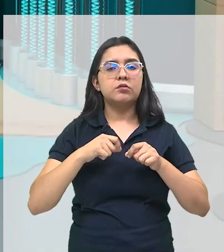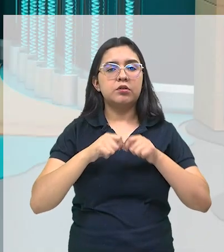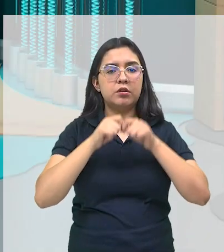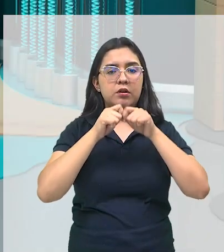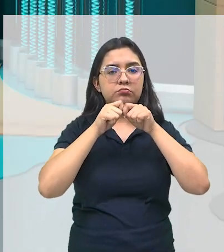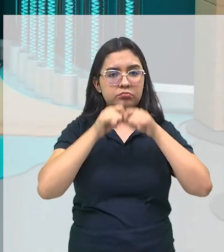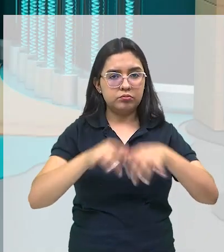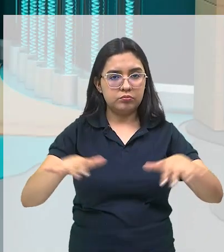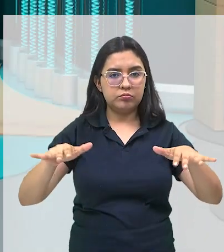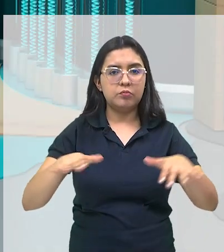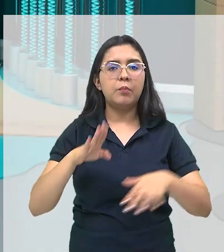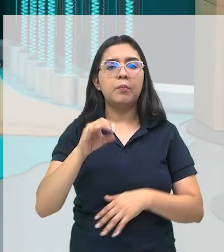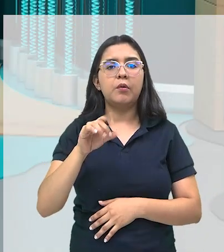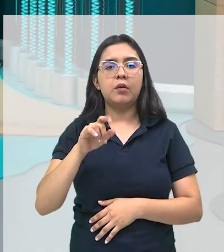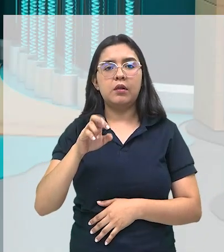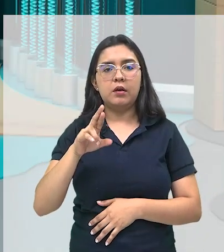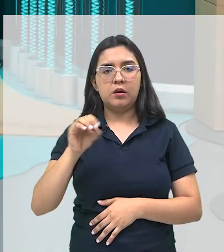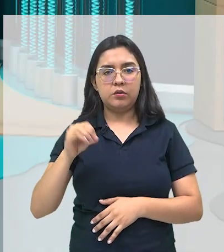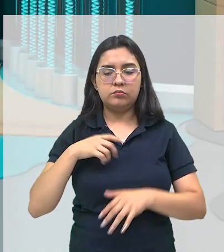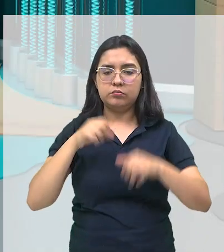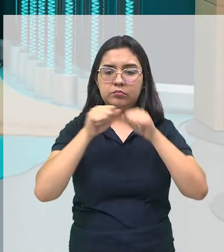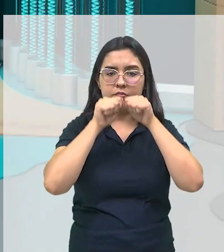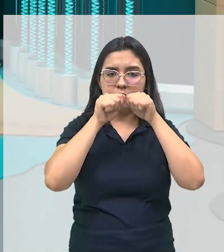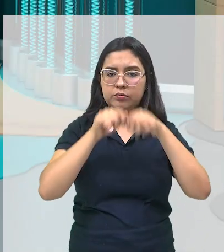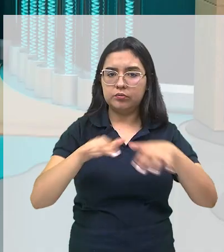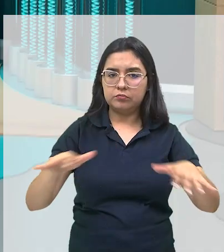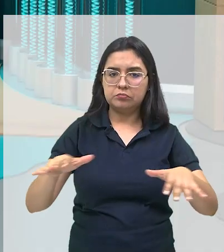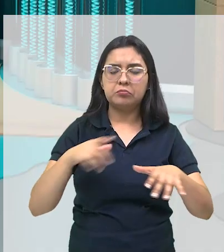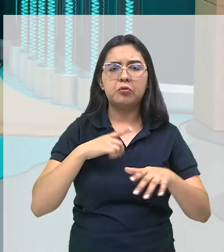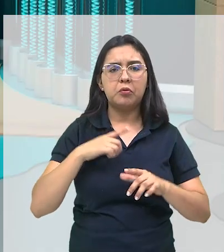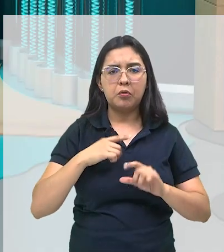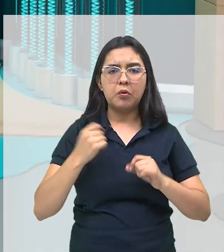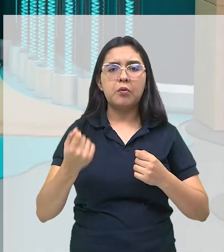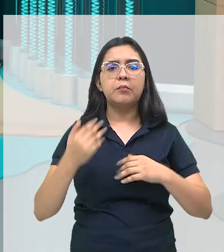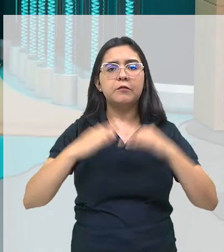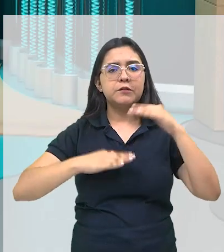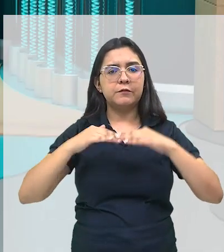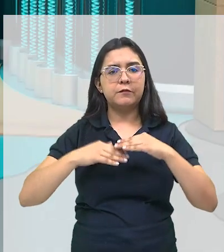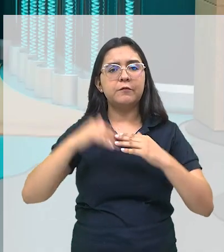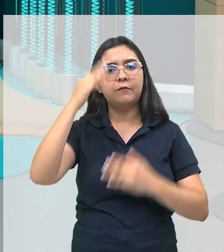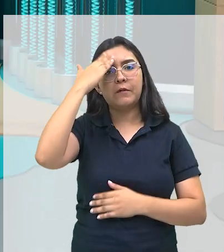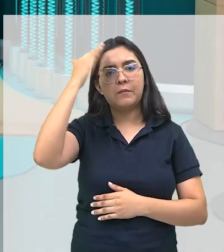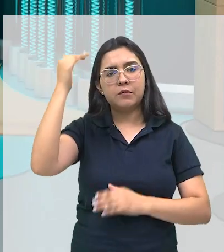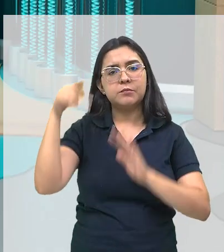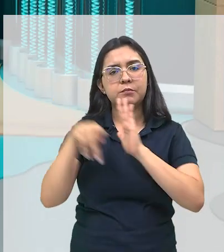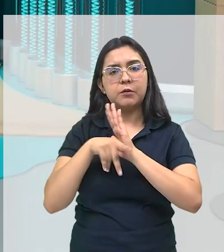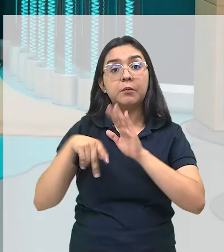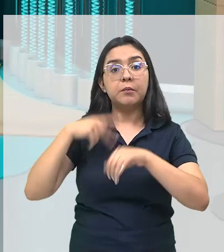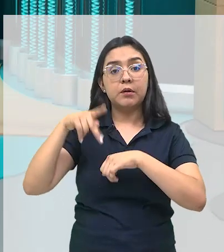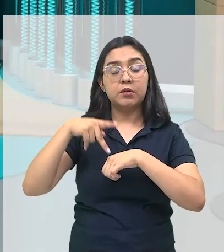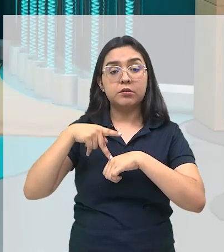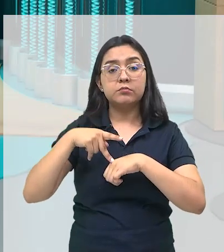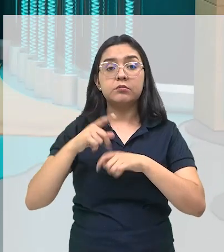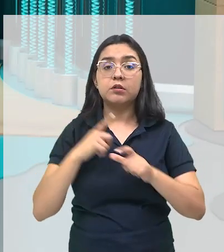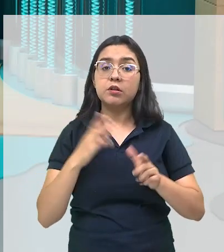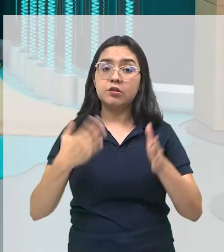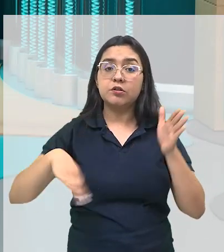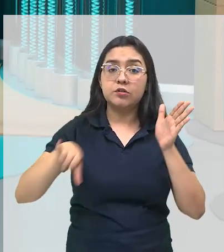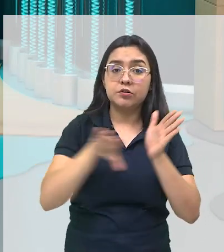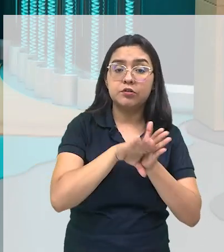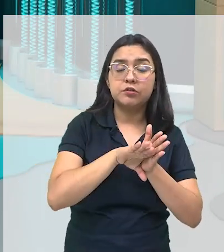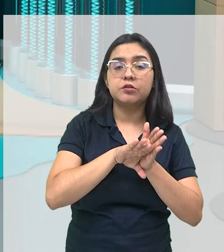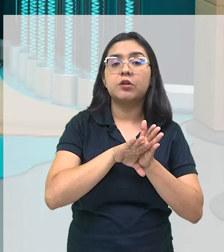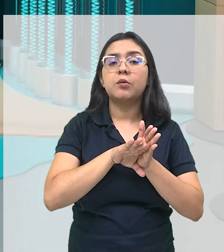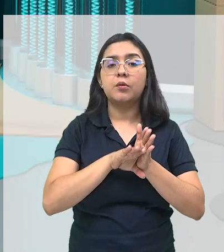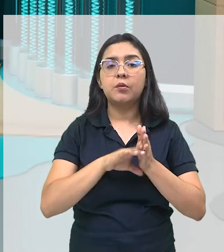bolero, com o surgimento de grandes nomes da música daquele país e que acabou chegando